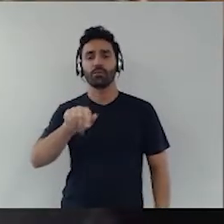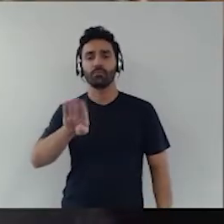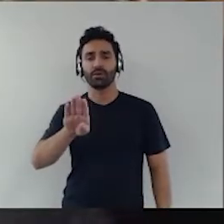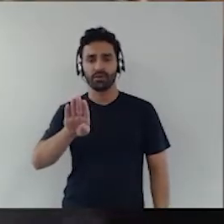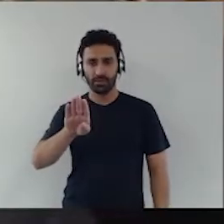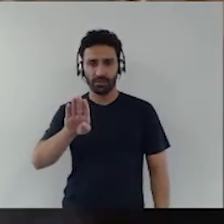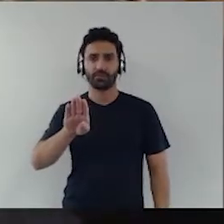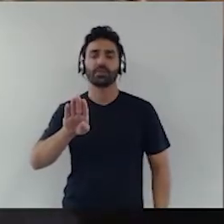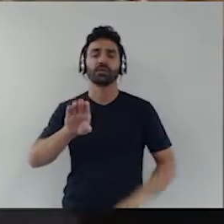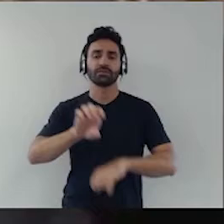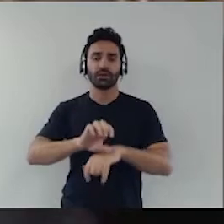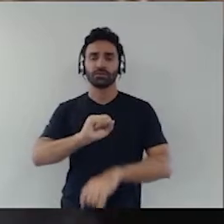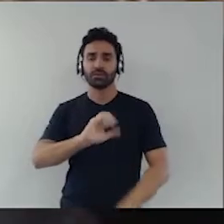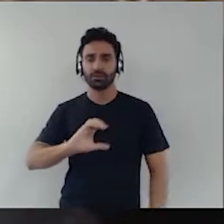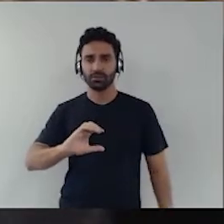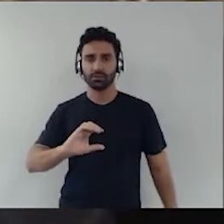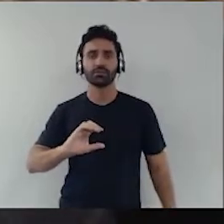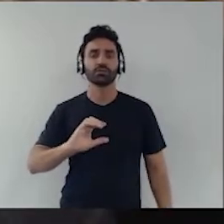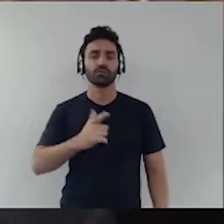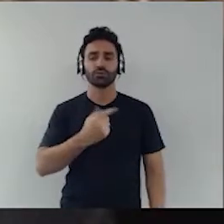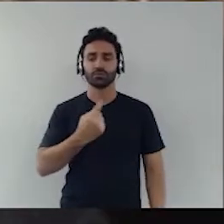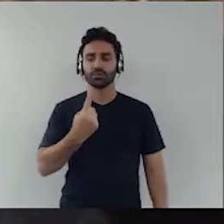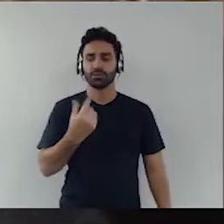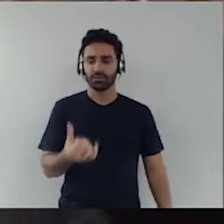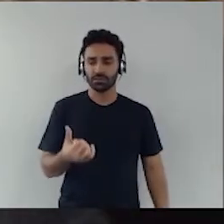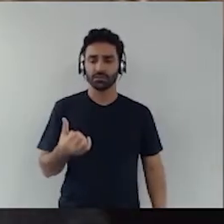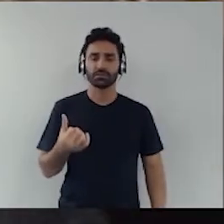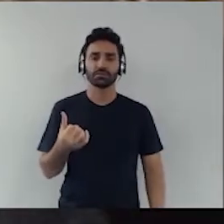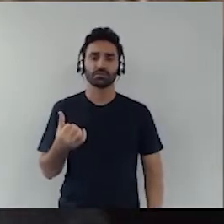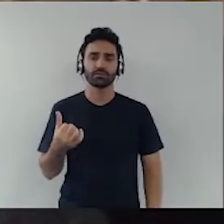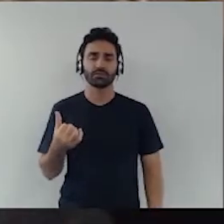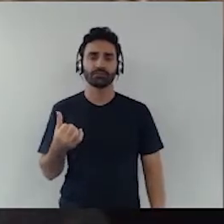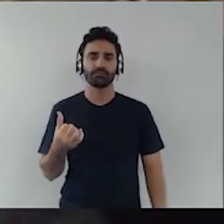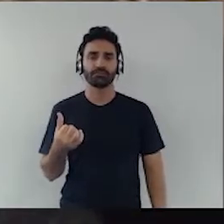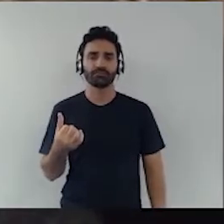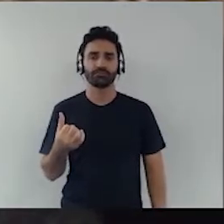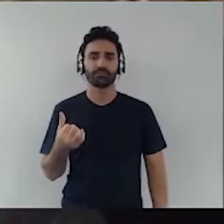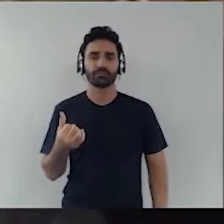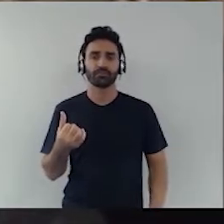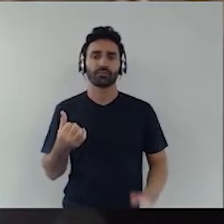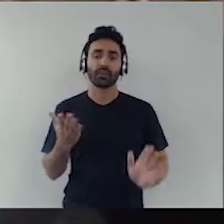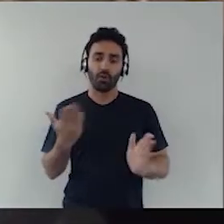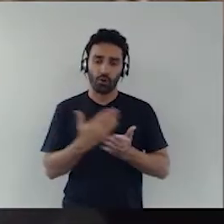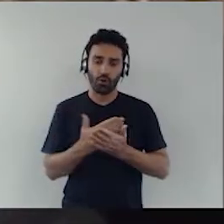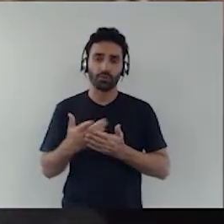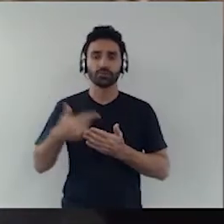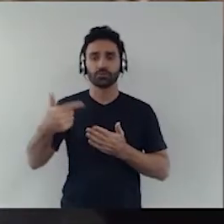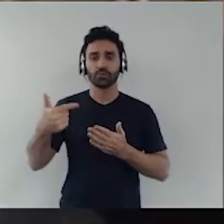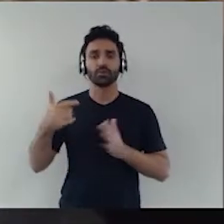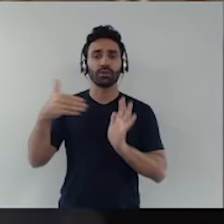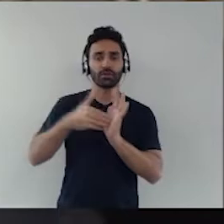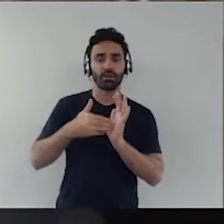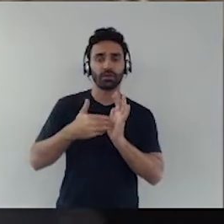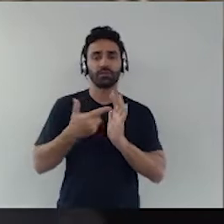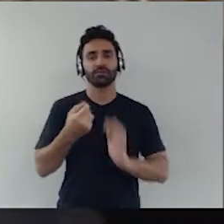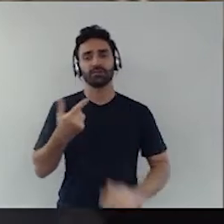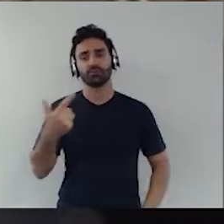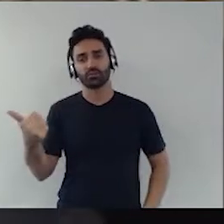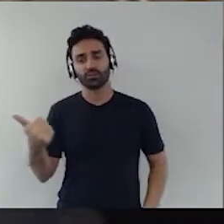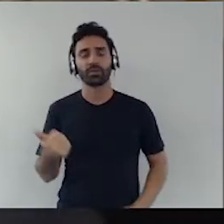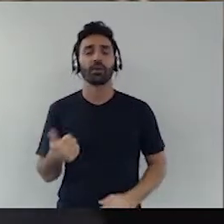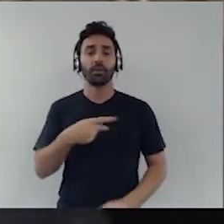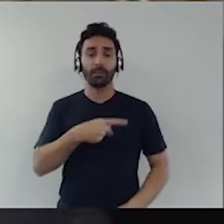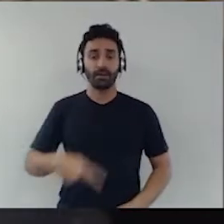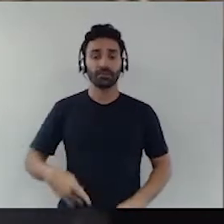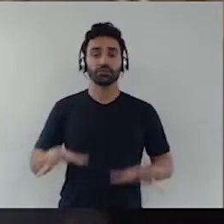pela Seccional de Santa Catarina, 2016, estendendo o segundo mandato também até 2021, presidente da